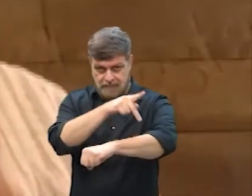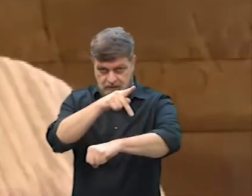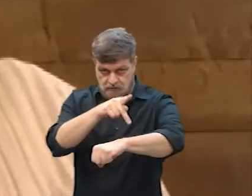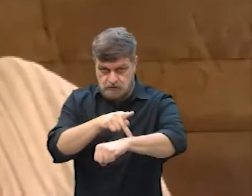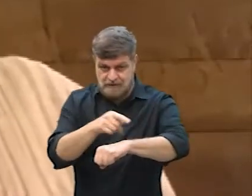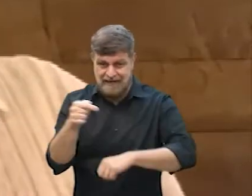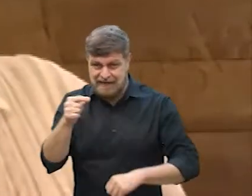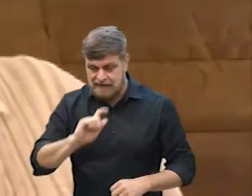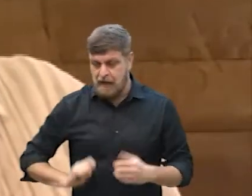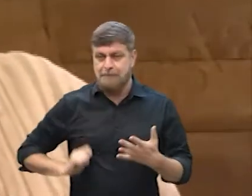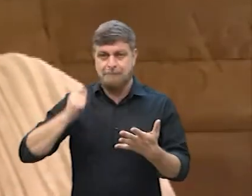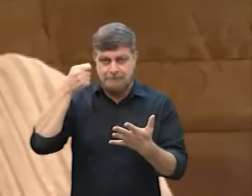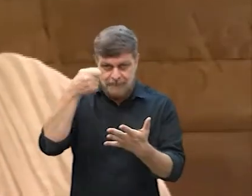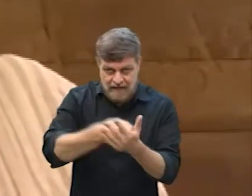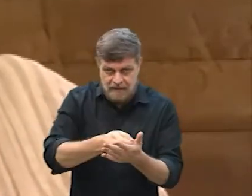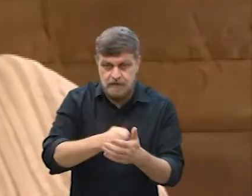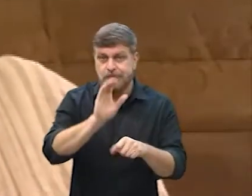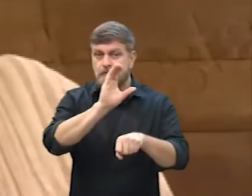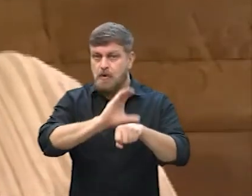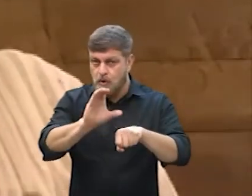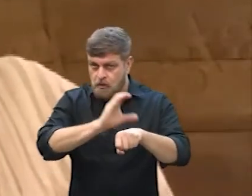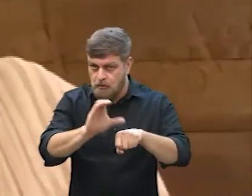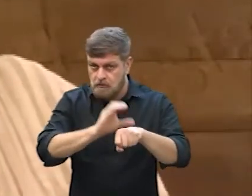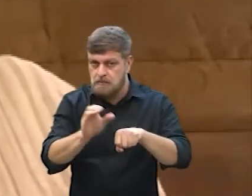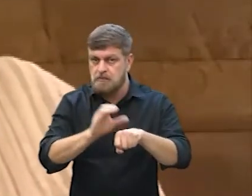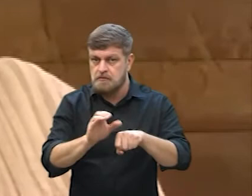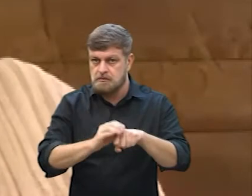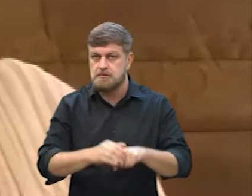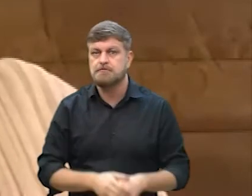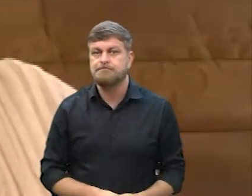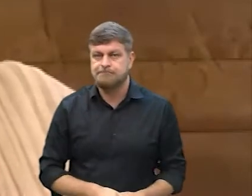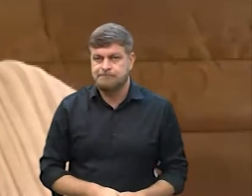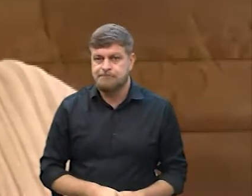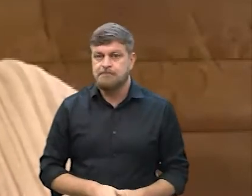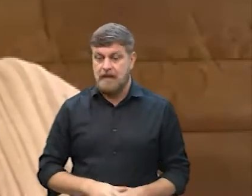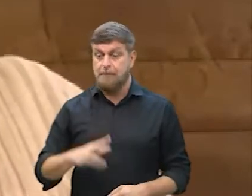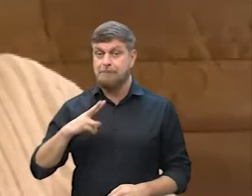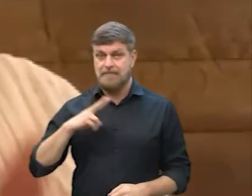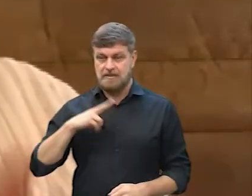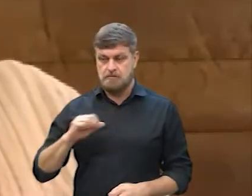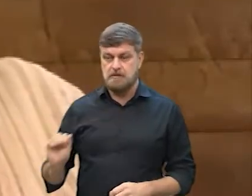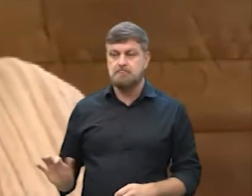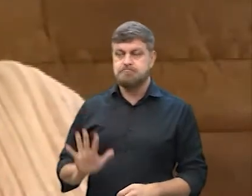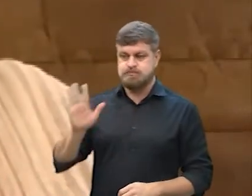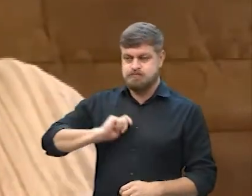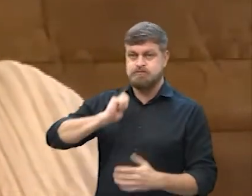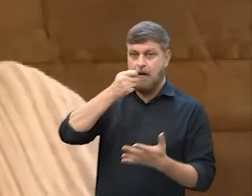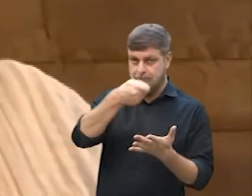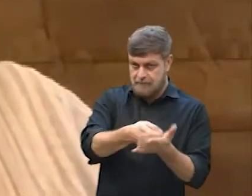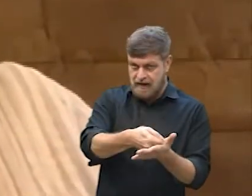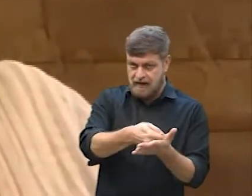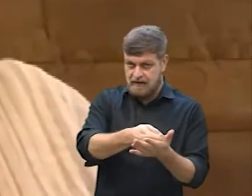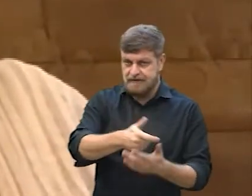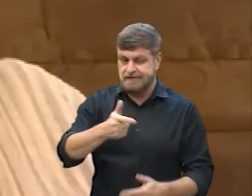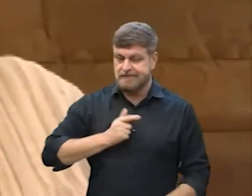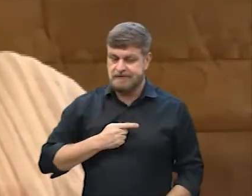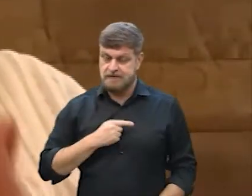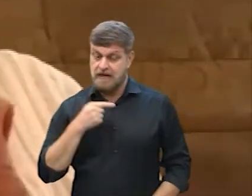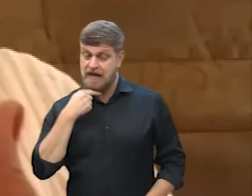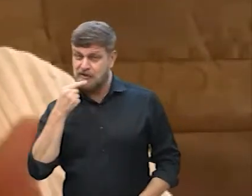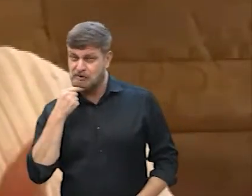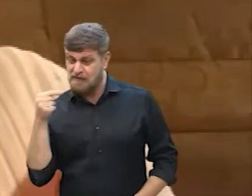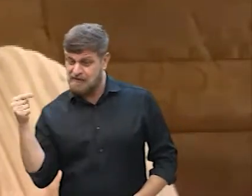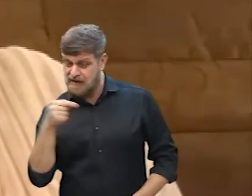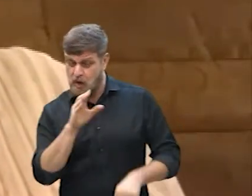sacrifício, pagando, já que os cursos de formação são majoritariamente privados e de categoria duvidosa.